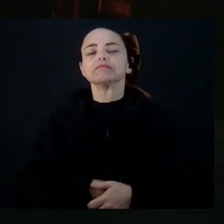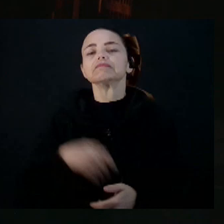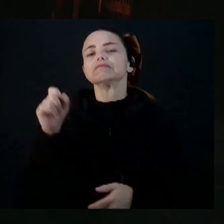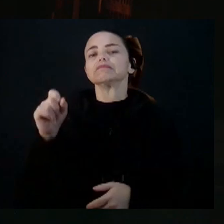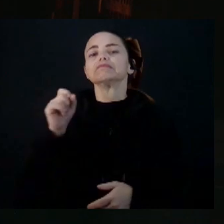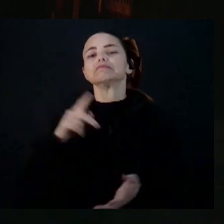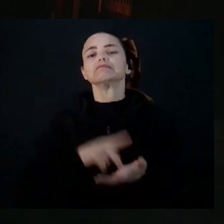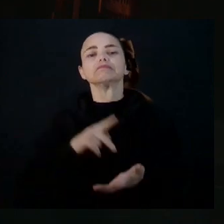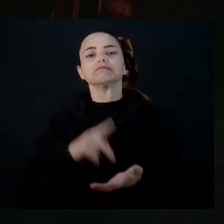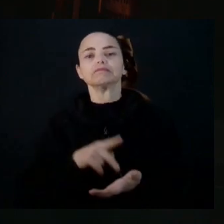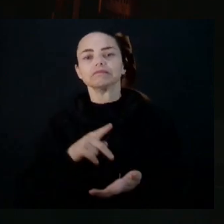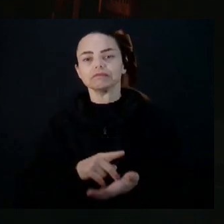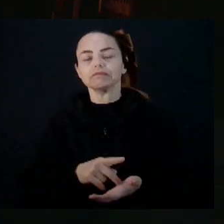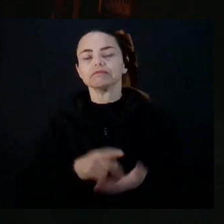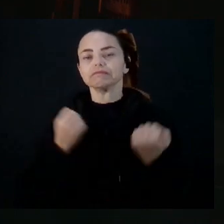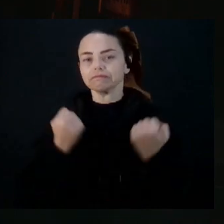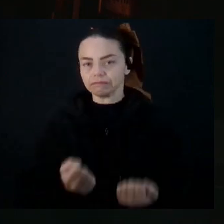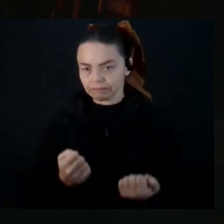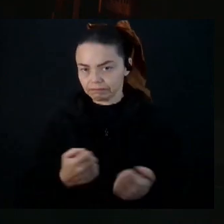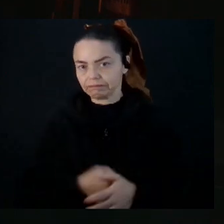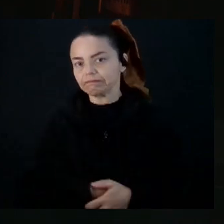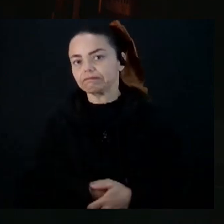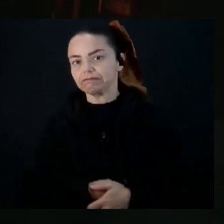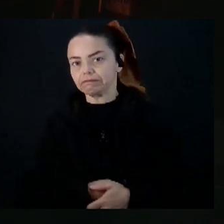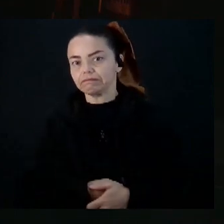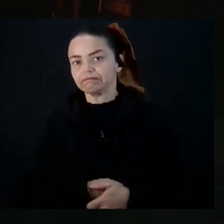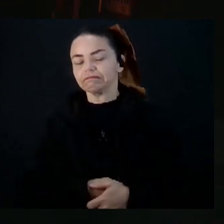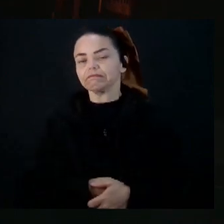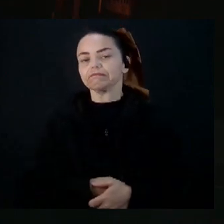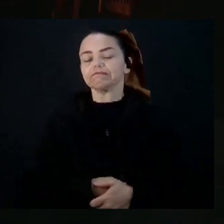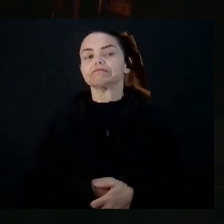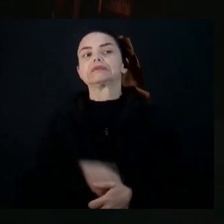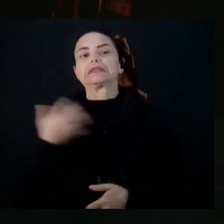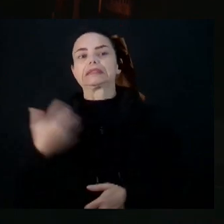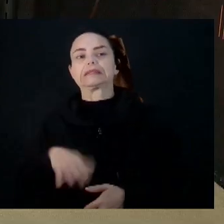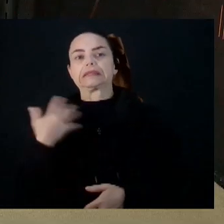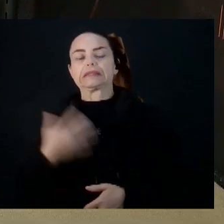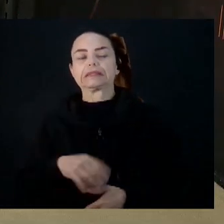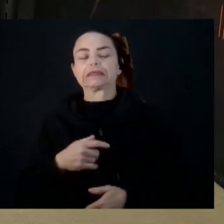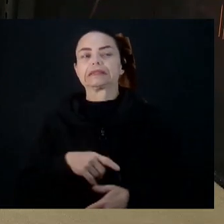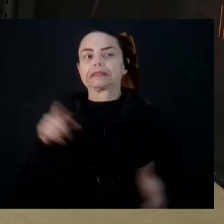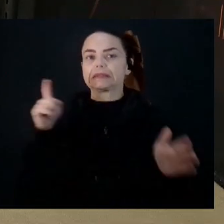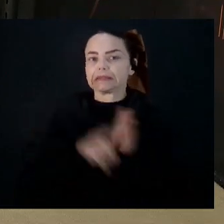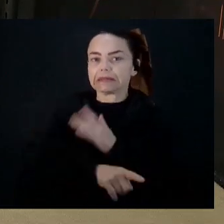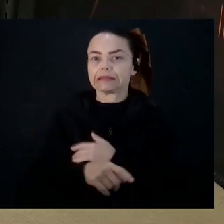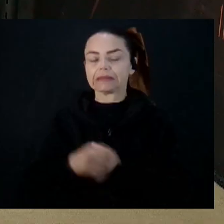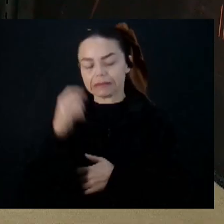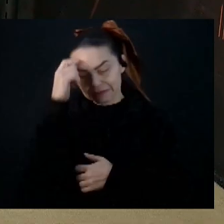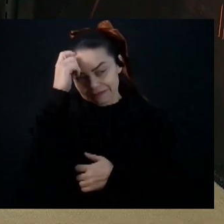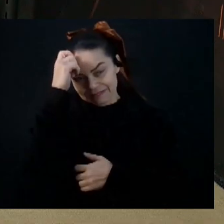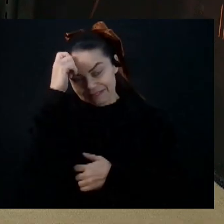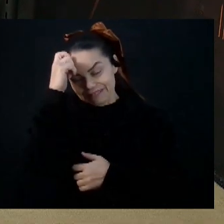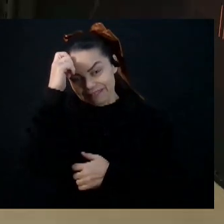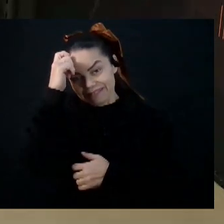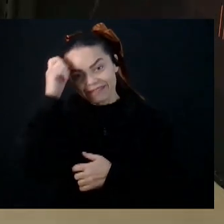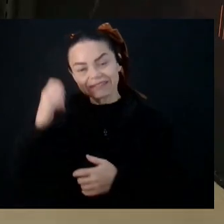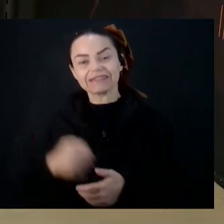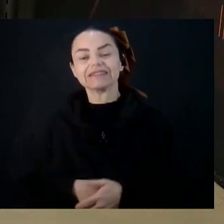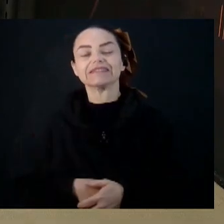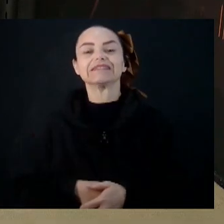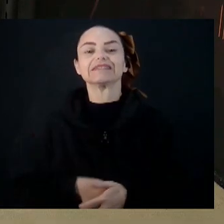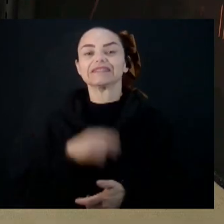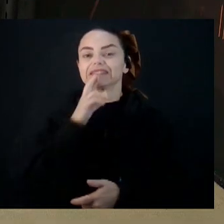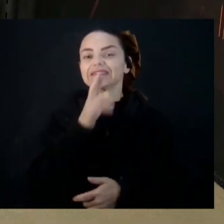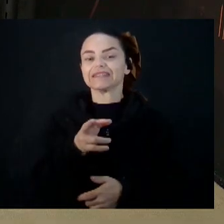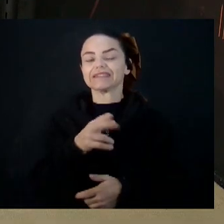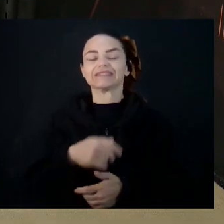realmente pesa mais? Uau, que pergunta, hein, Dani? Vamos lá, então, Andressa. Vamos responder metade